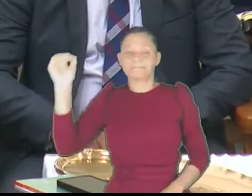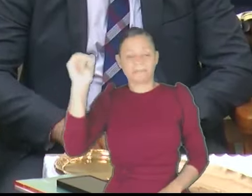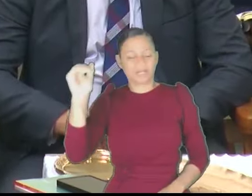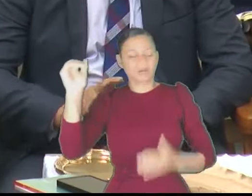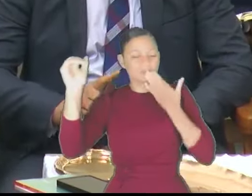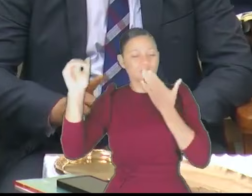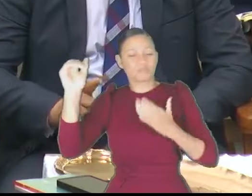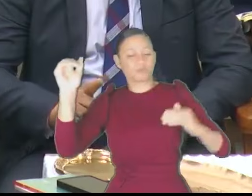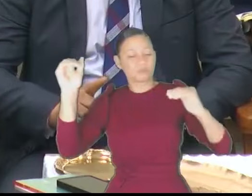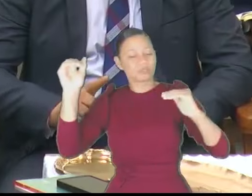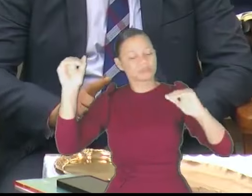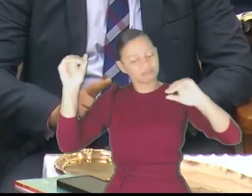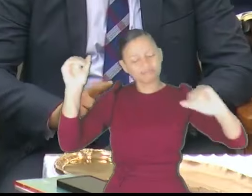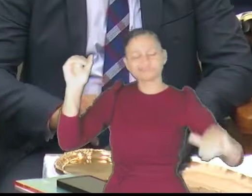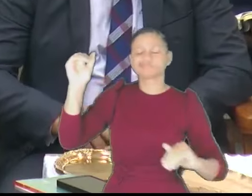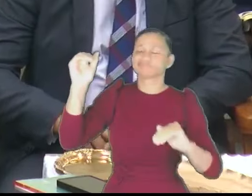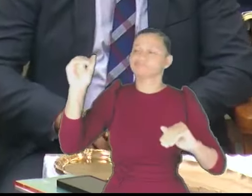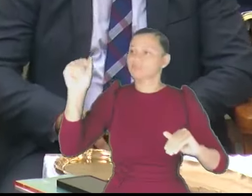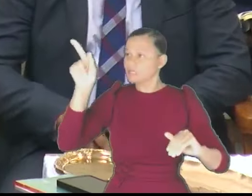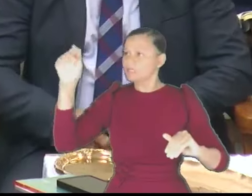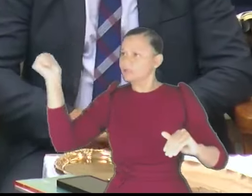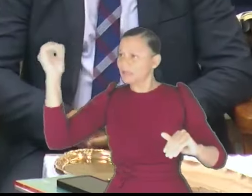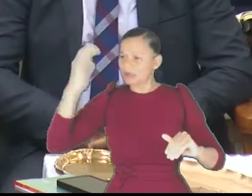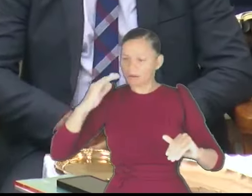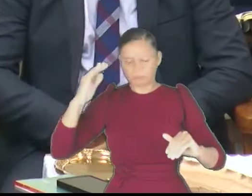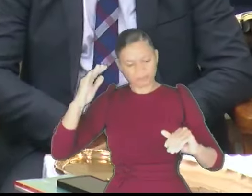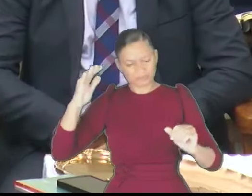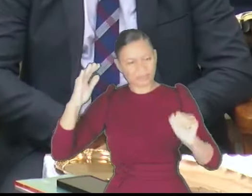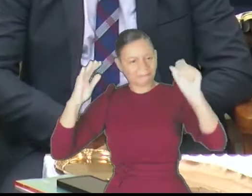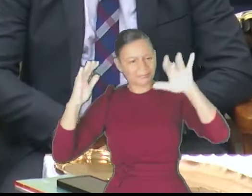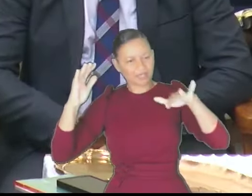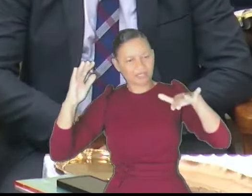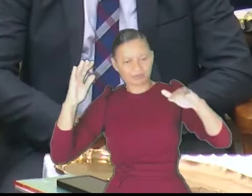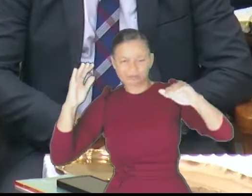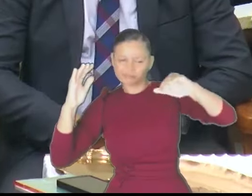promessa. O abençoador é maior do que a benção, meu irmão.